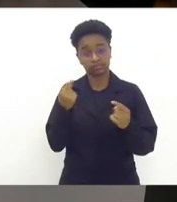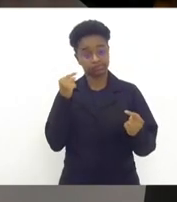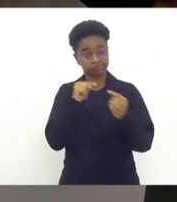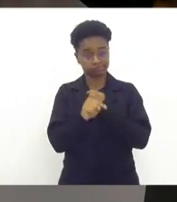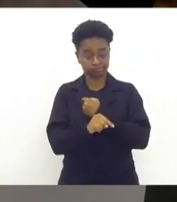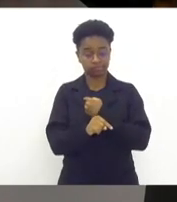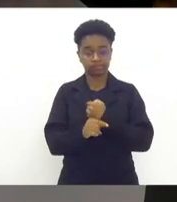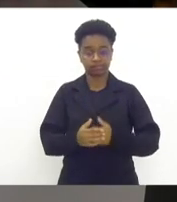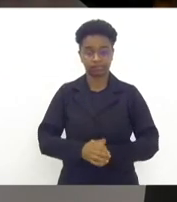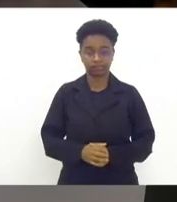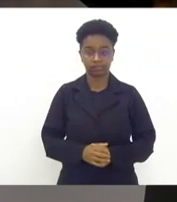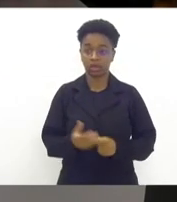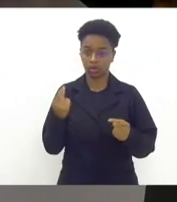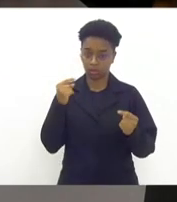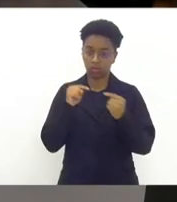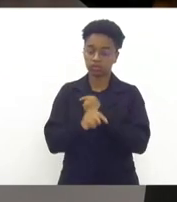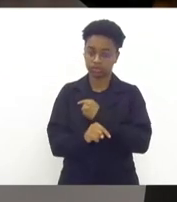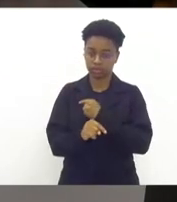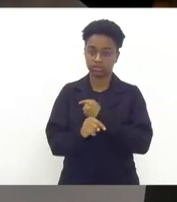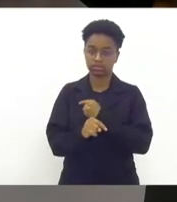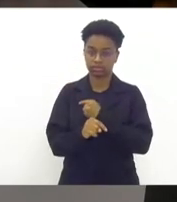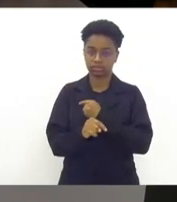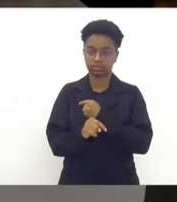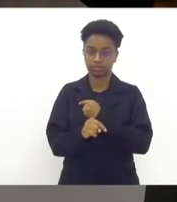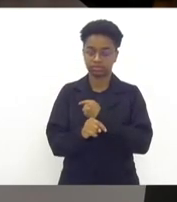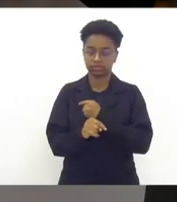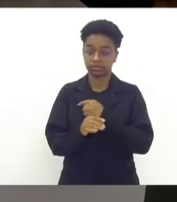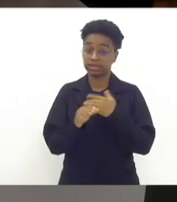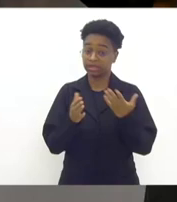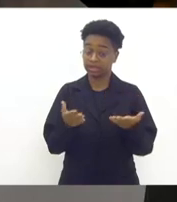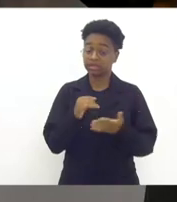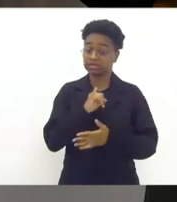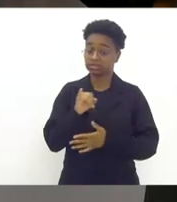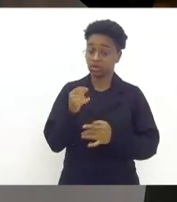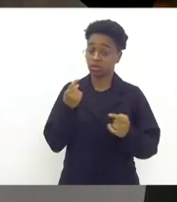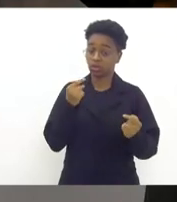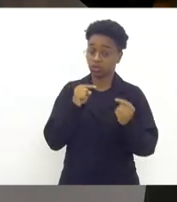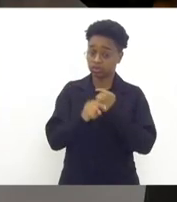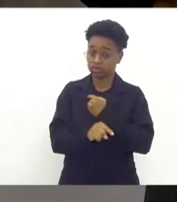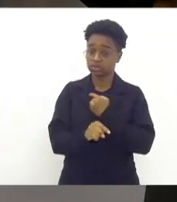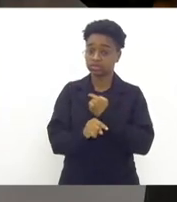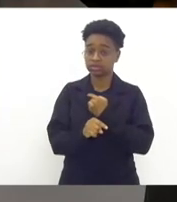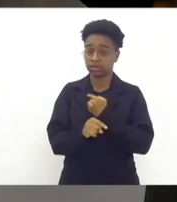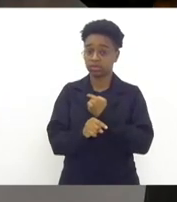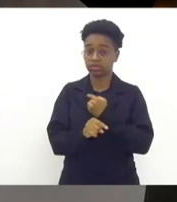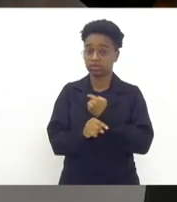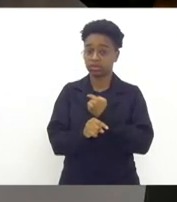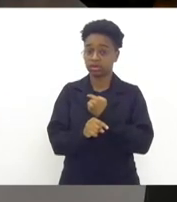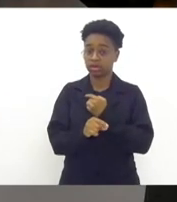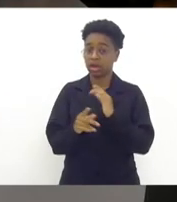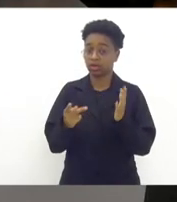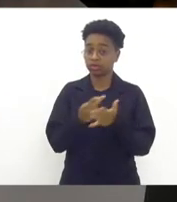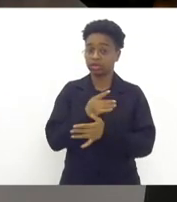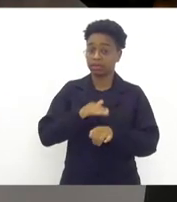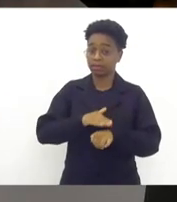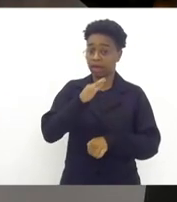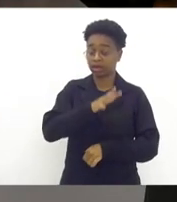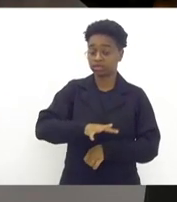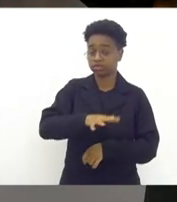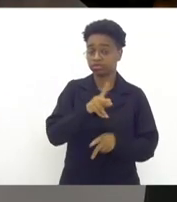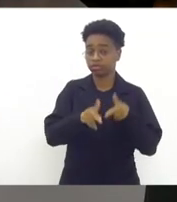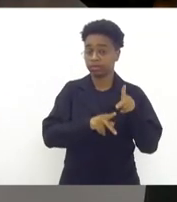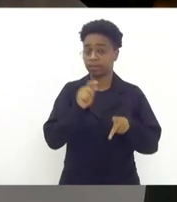contradição. É uma contradição. E se essa contradição tem pesado mais sobre a população negra,